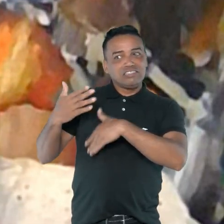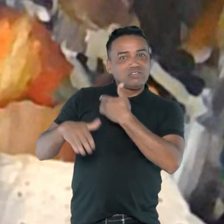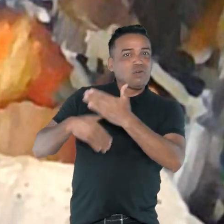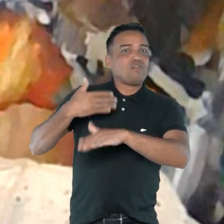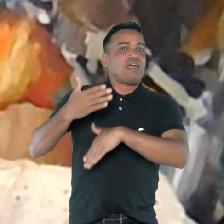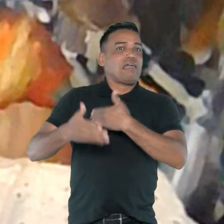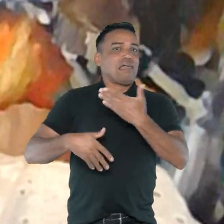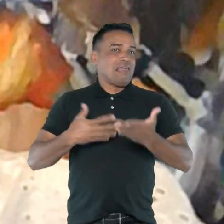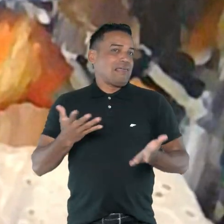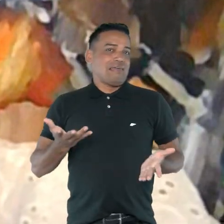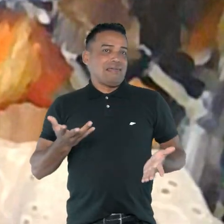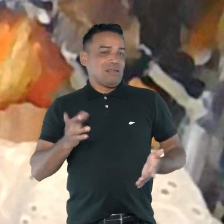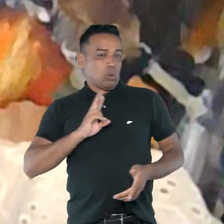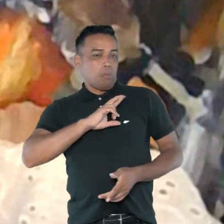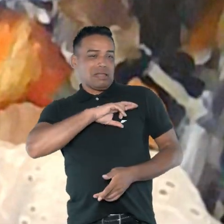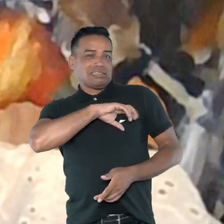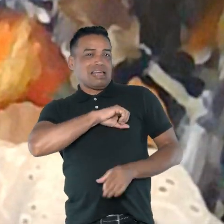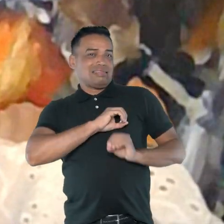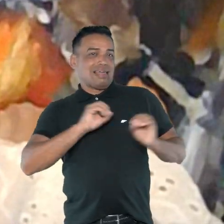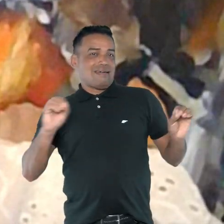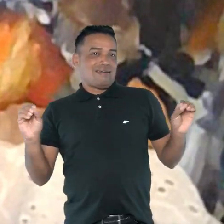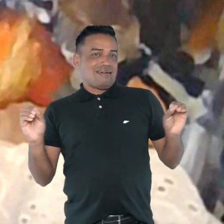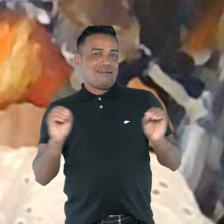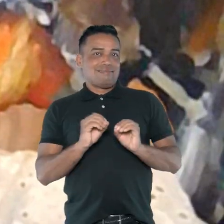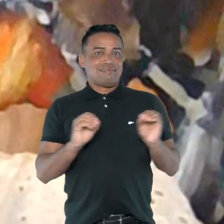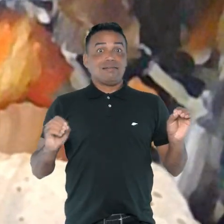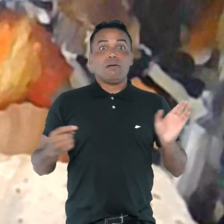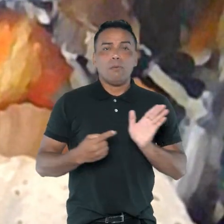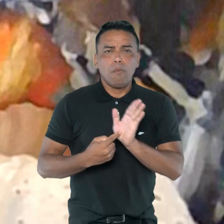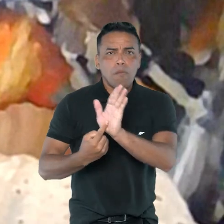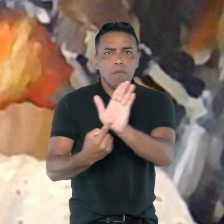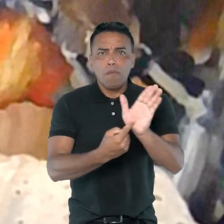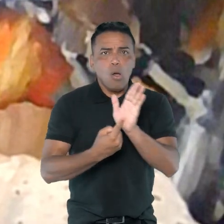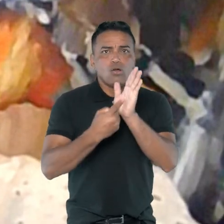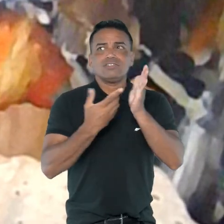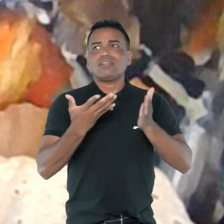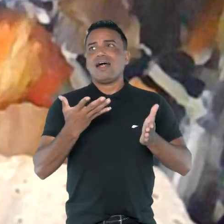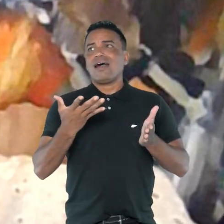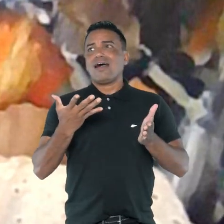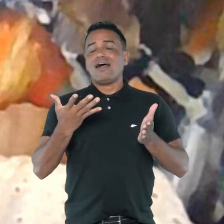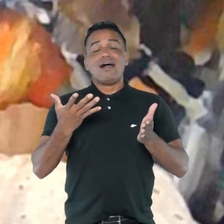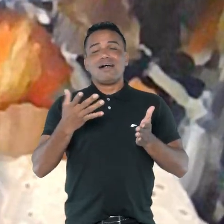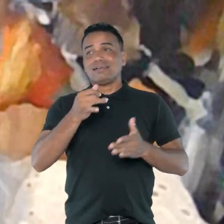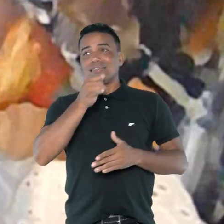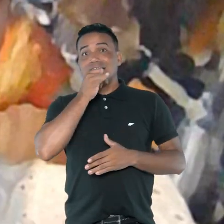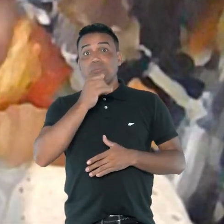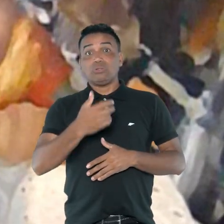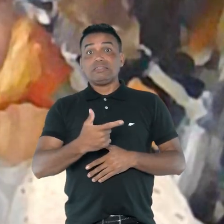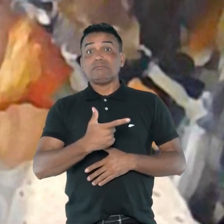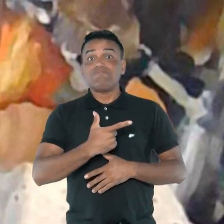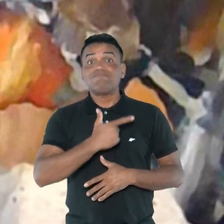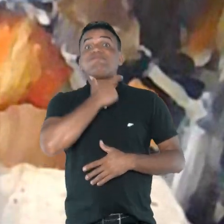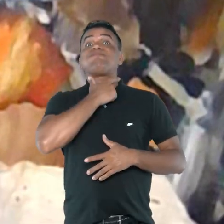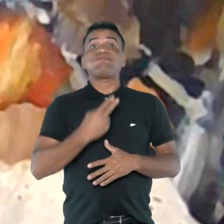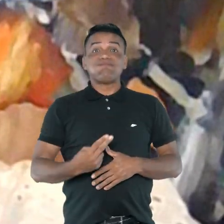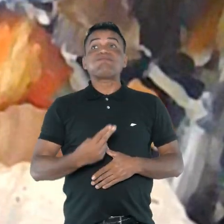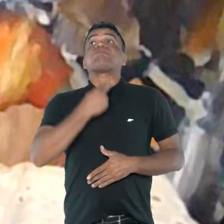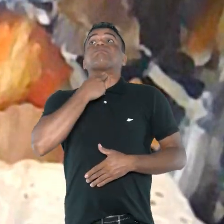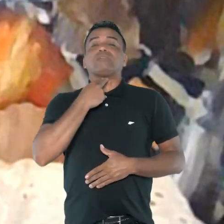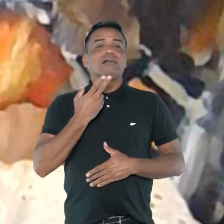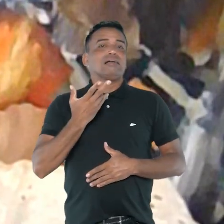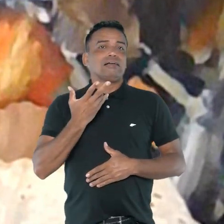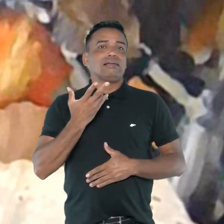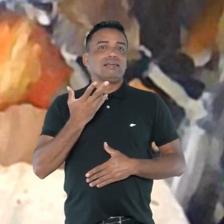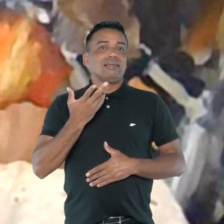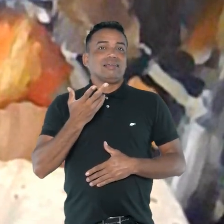não romantizada e demonstrar o afogamento dela, o quanto